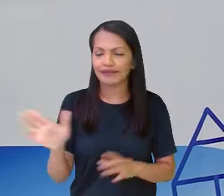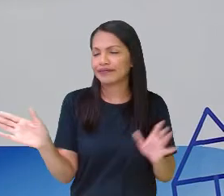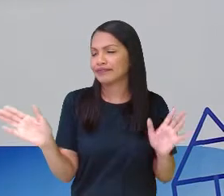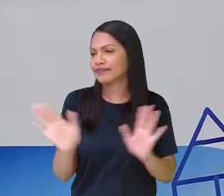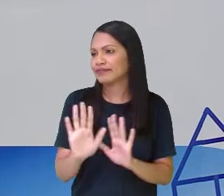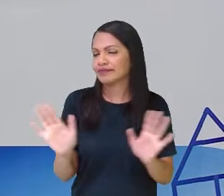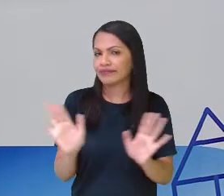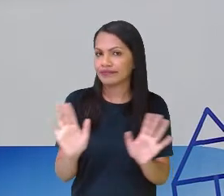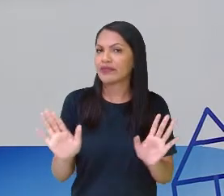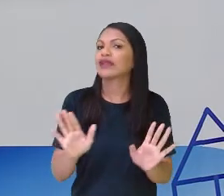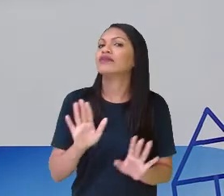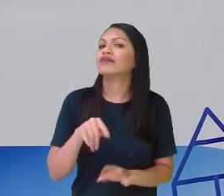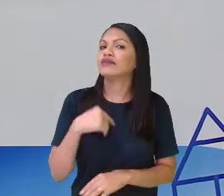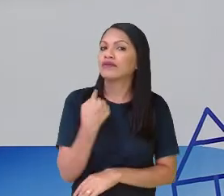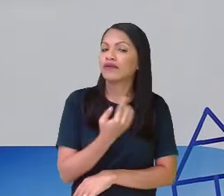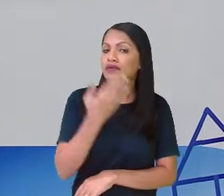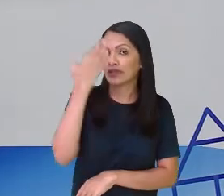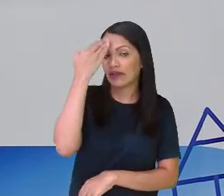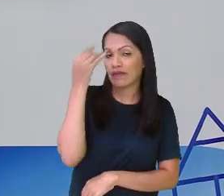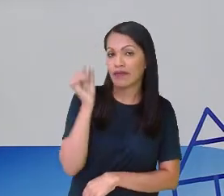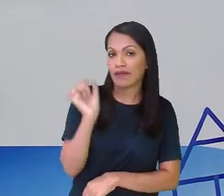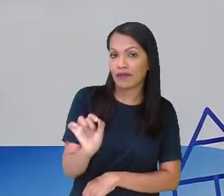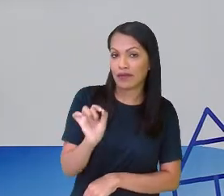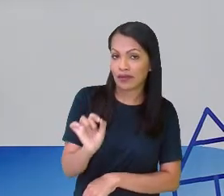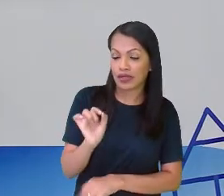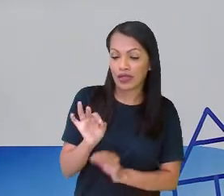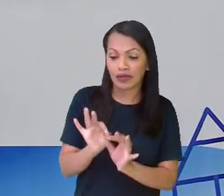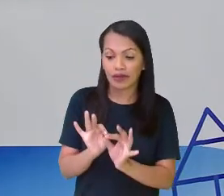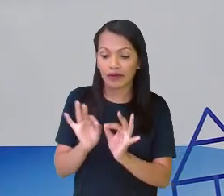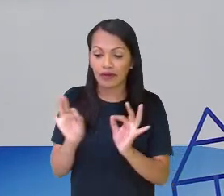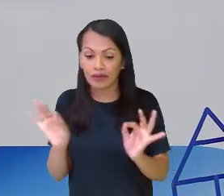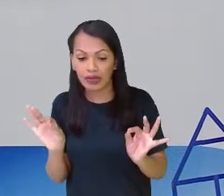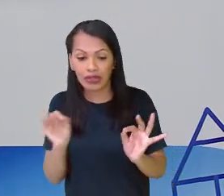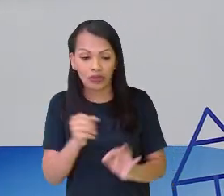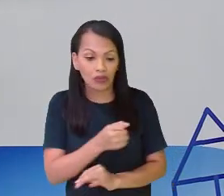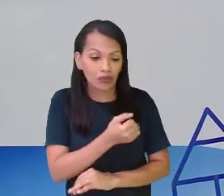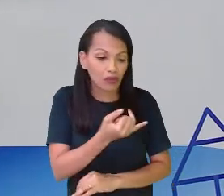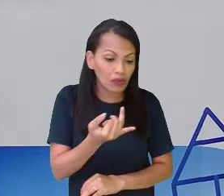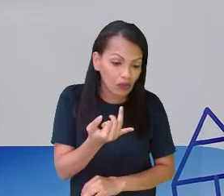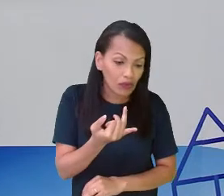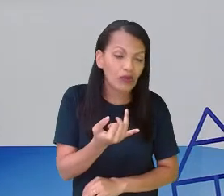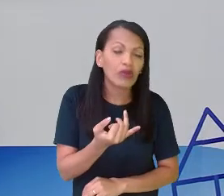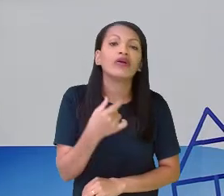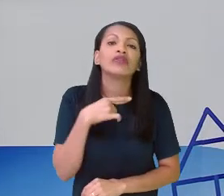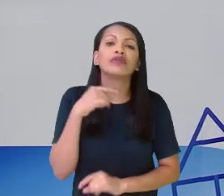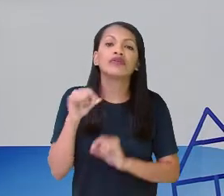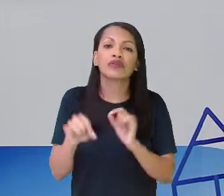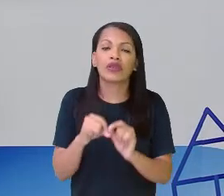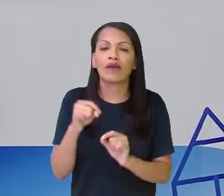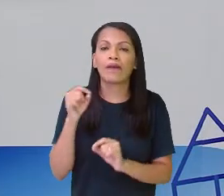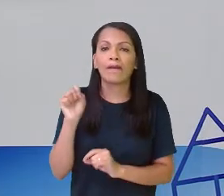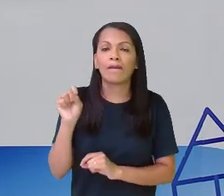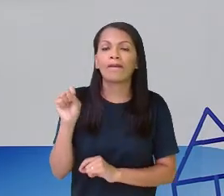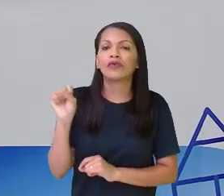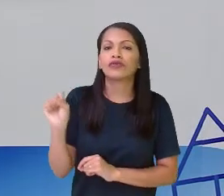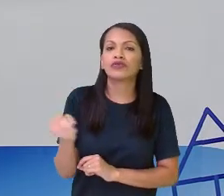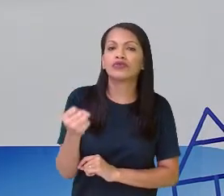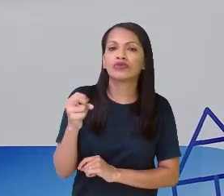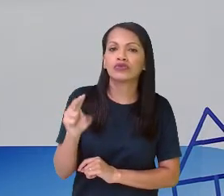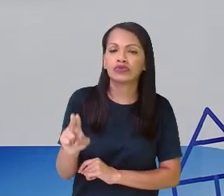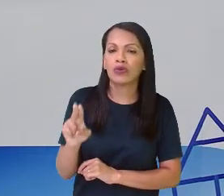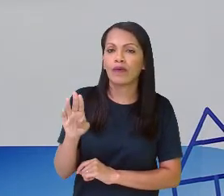Não. A gente sabe que nas grandezas e medidas a gente tem os submúltiplos e a gente tem